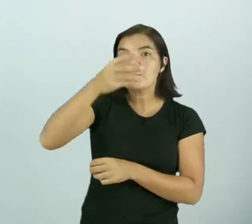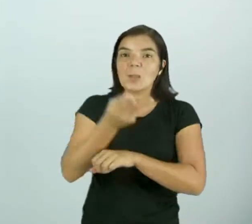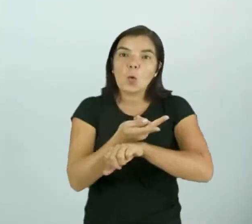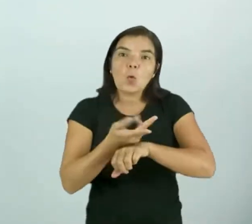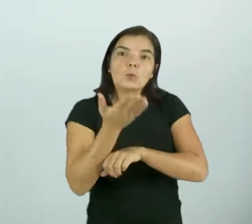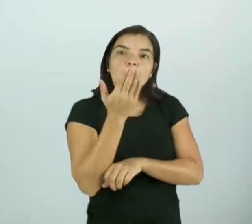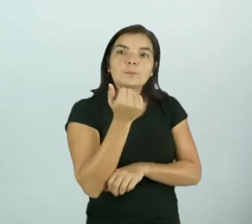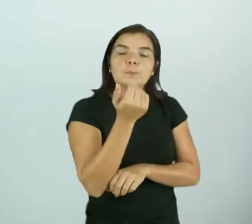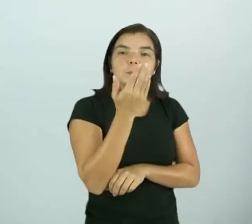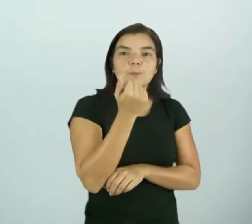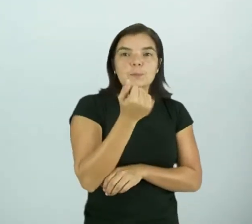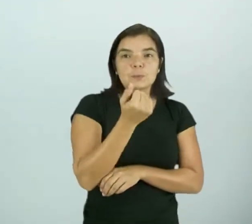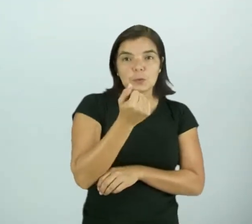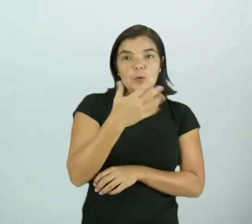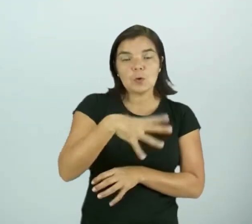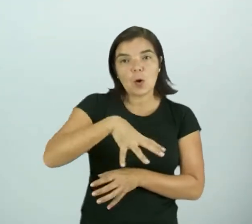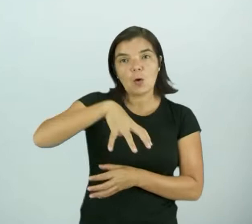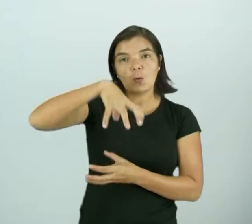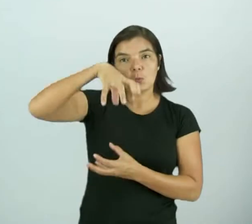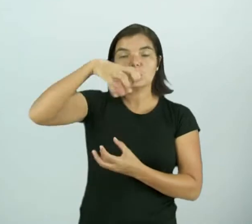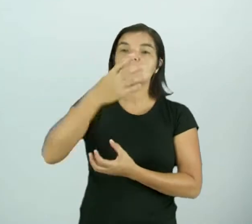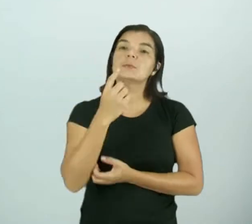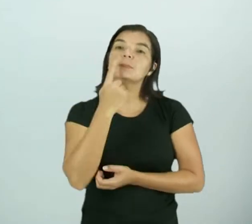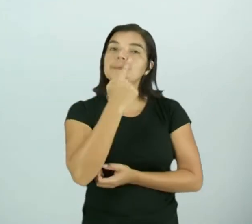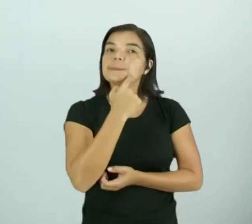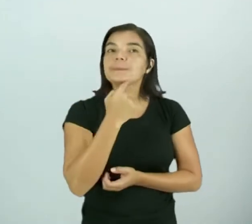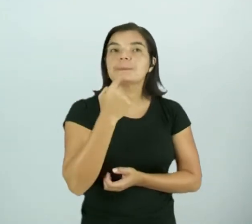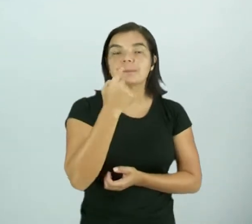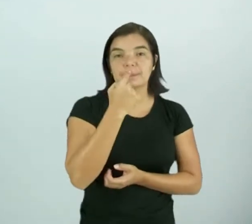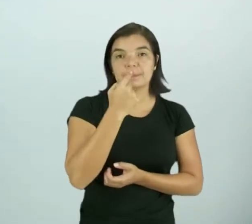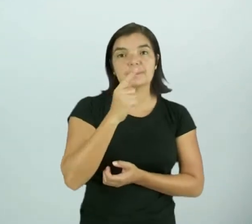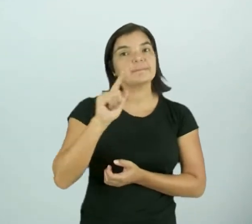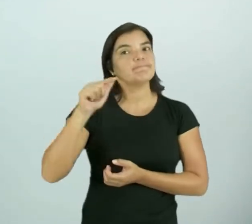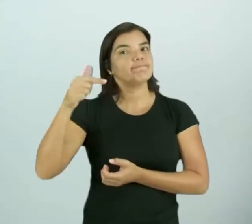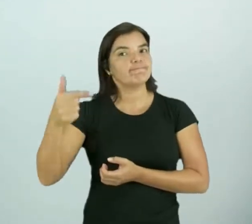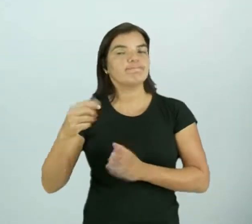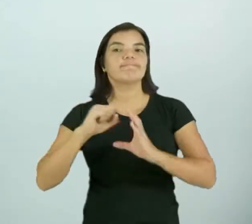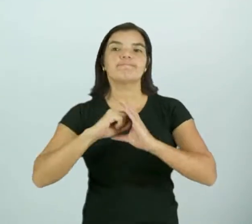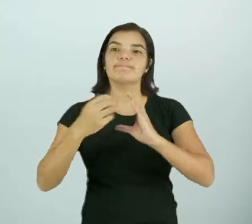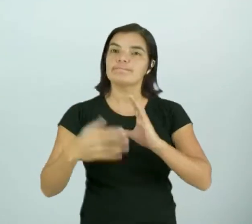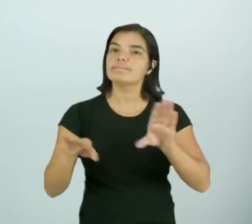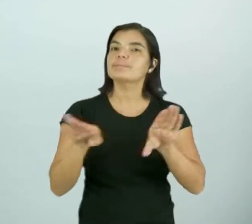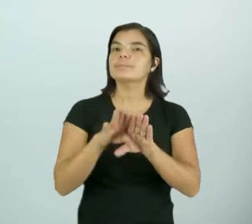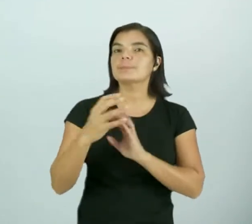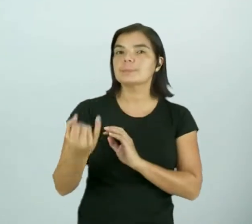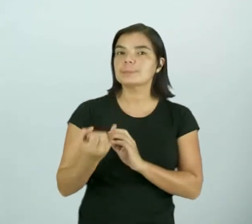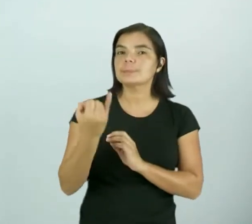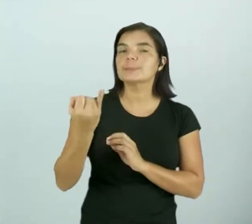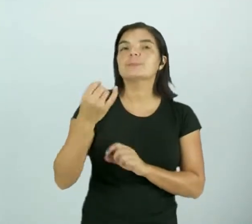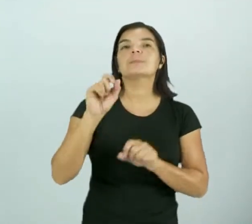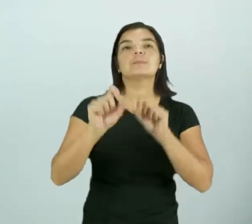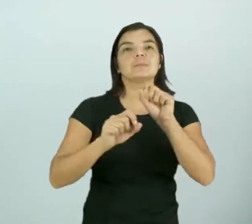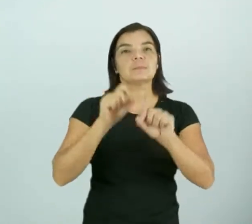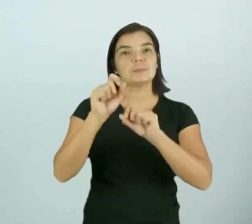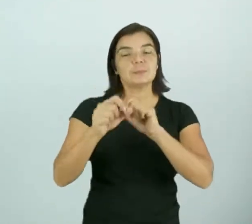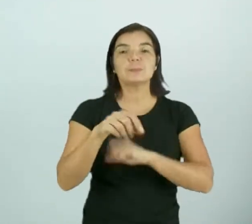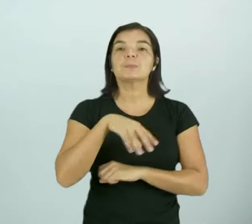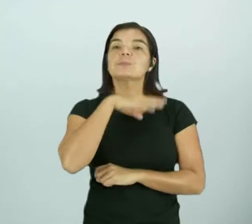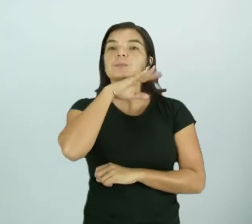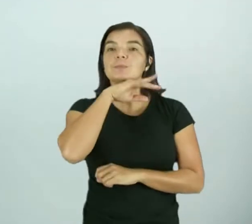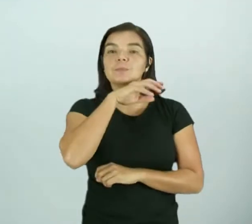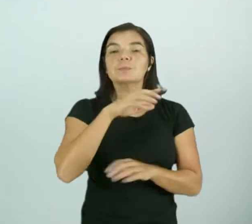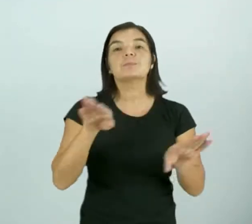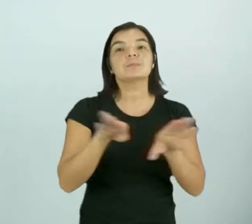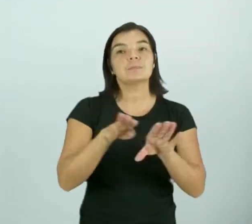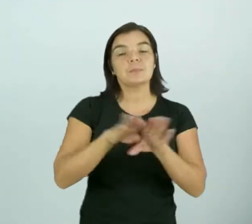alimento e introduzir na cavidade digestiva. E uma outra característica importante é que os quinidários são animais